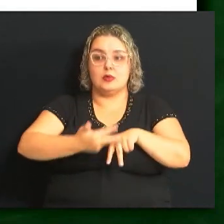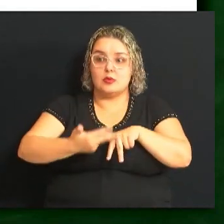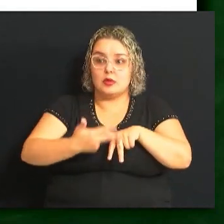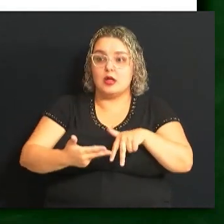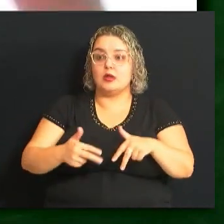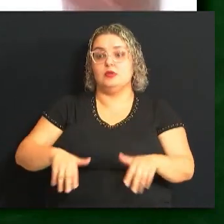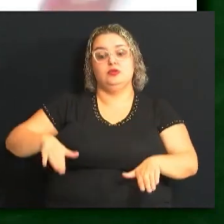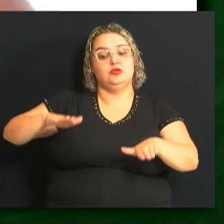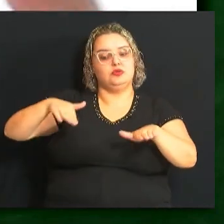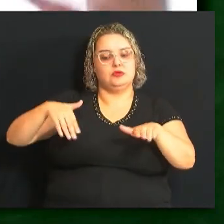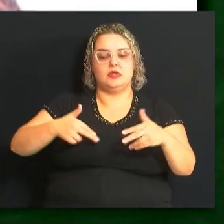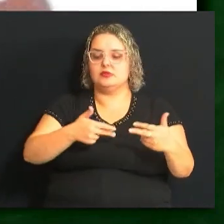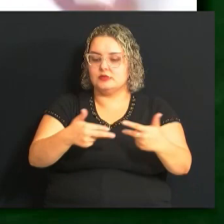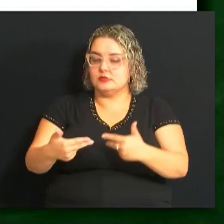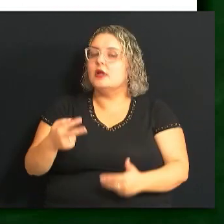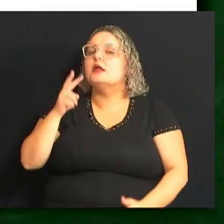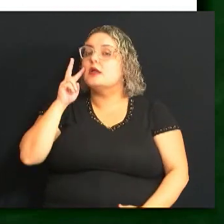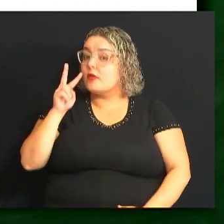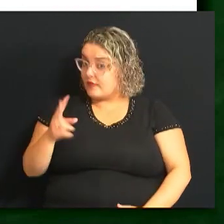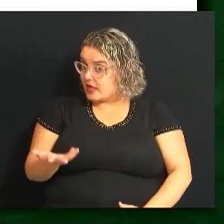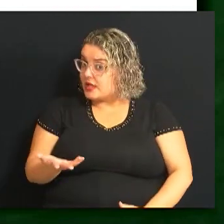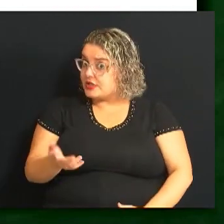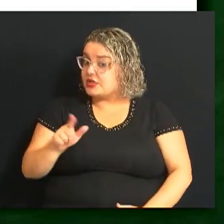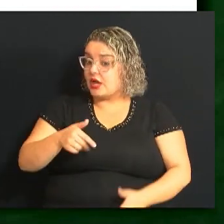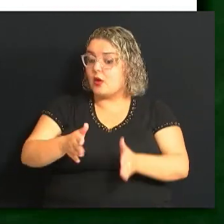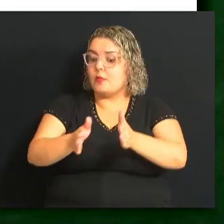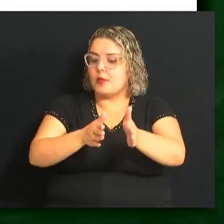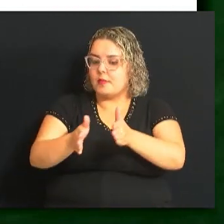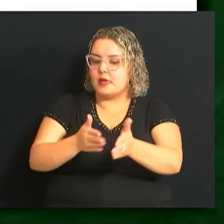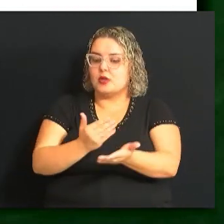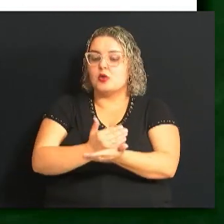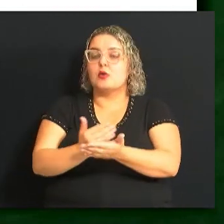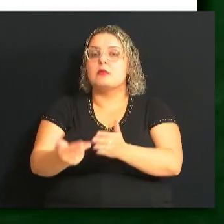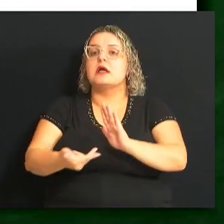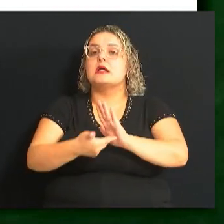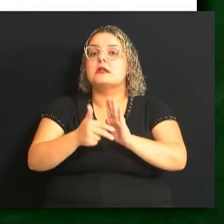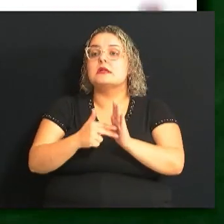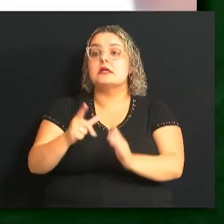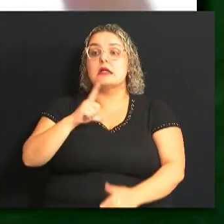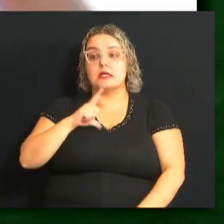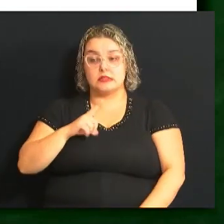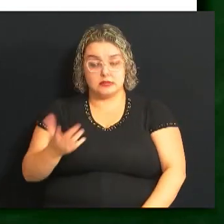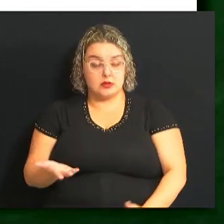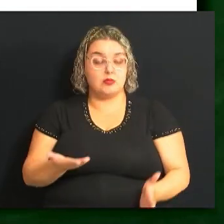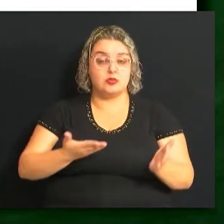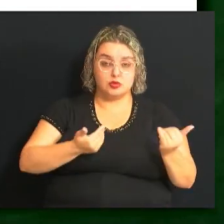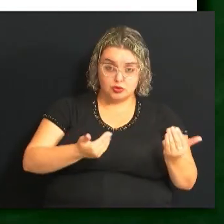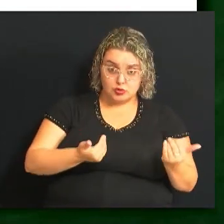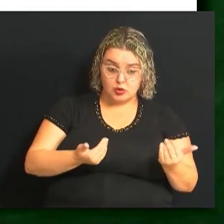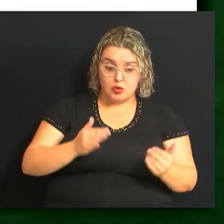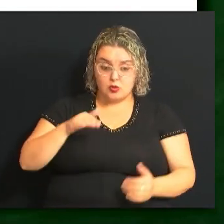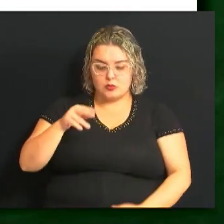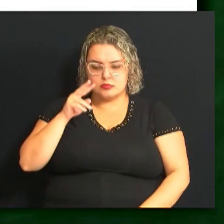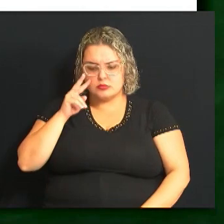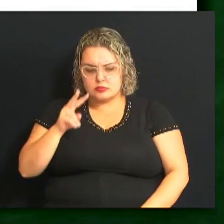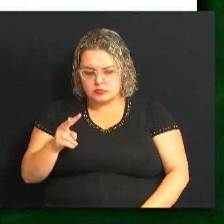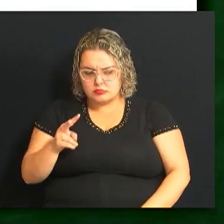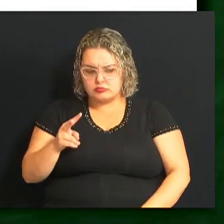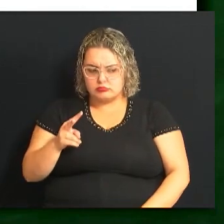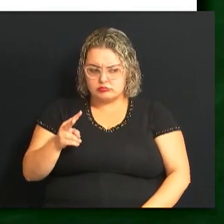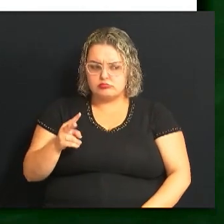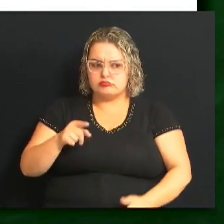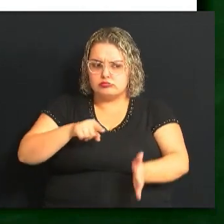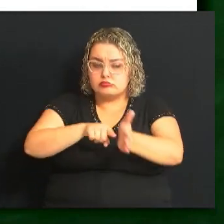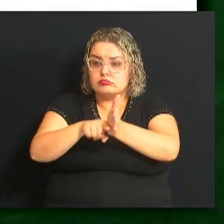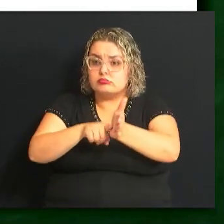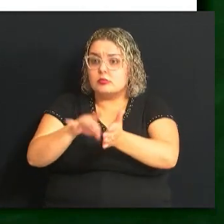sincronizado. Então, veja que essa é uma etapa que começa a fazer sentido para o jovem, essa pesquisa, quando ele vê a aplicação da pesquisa para a sua realidade.